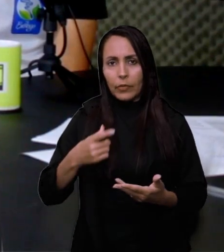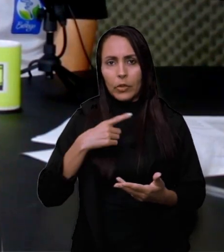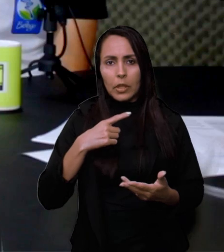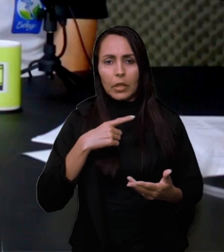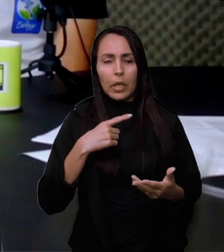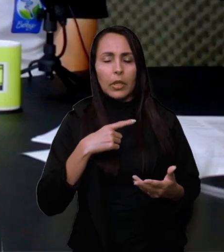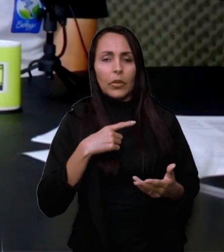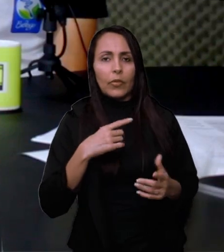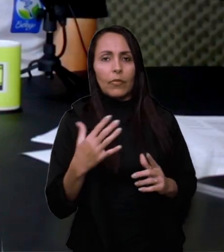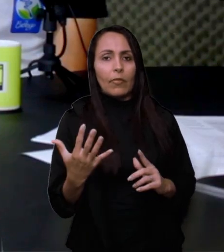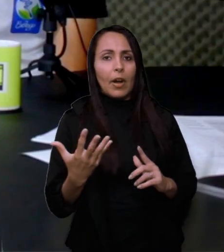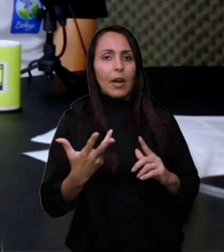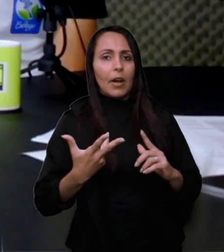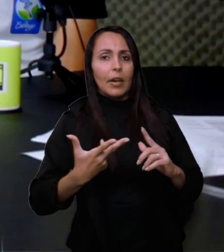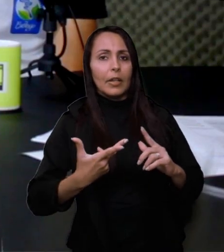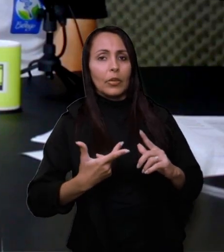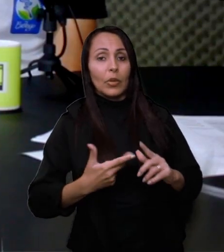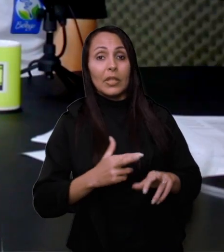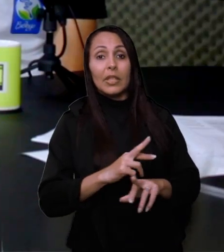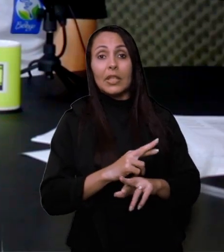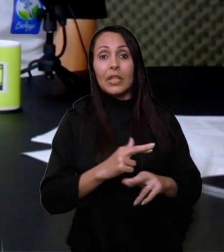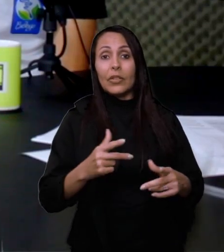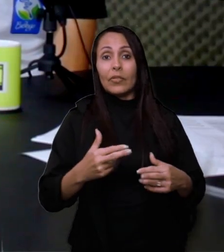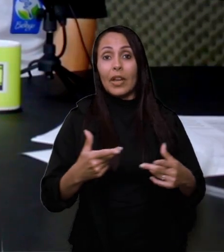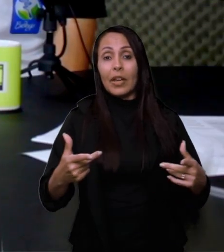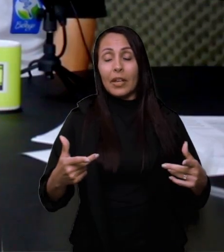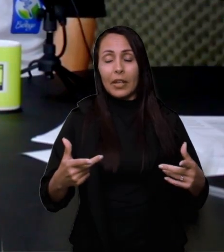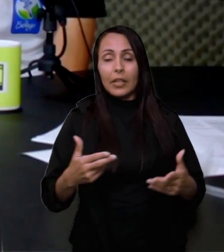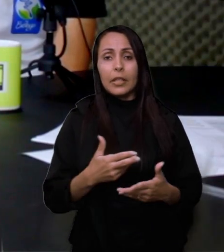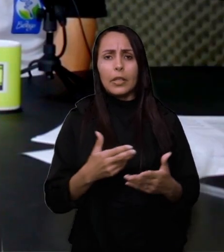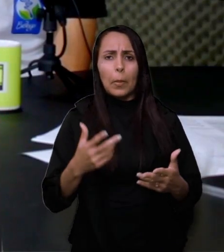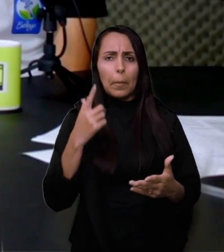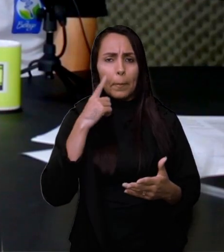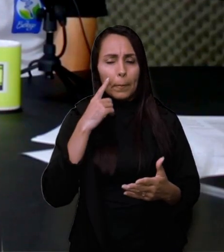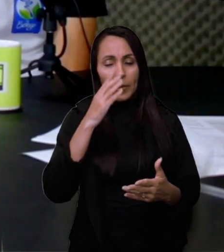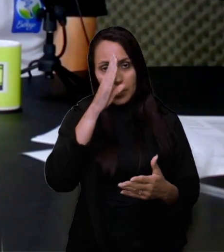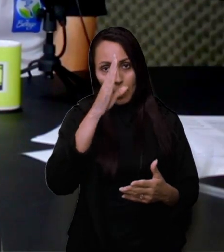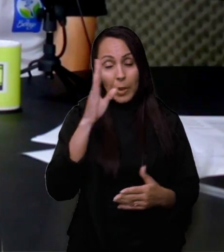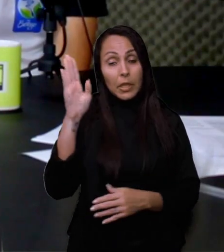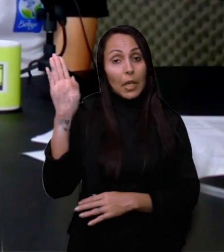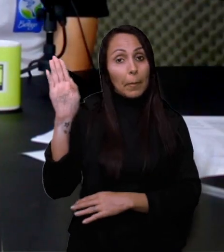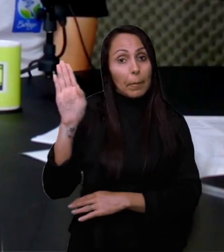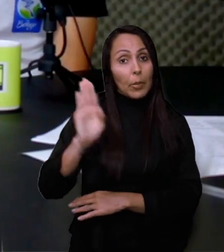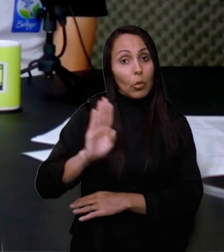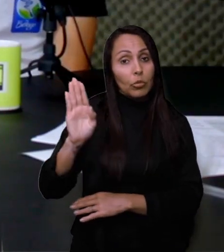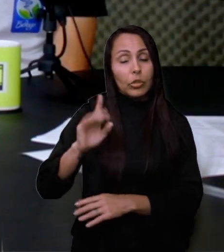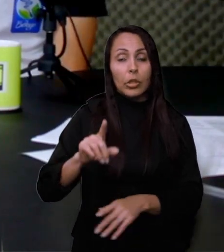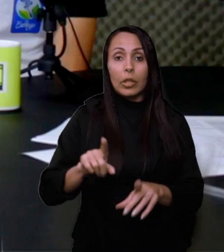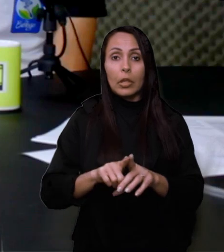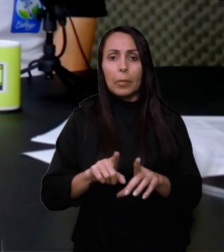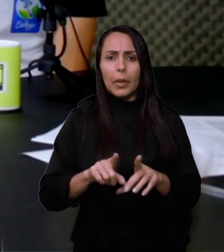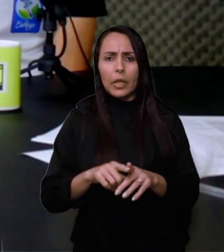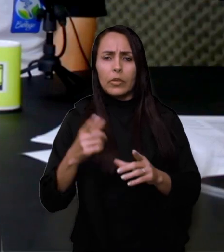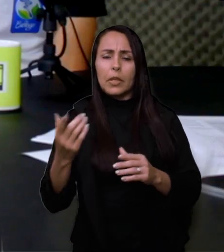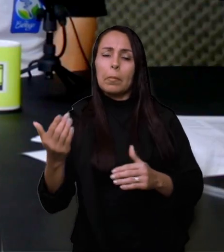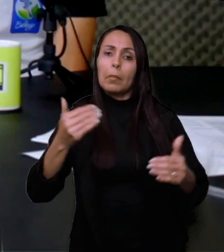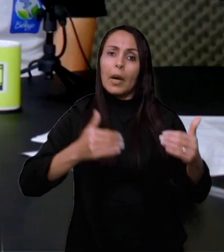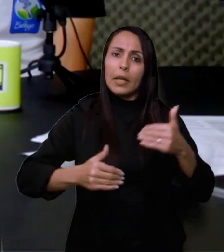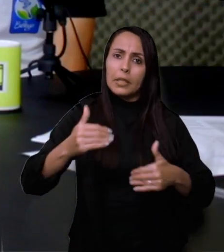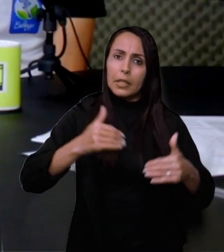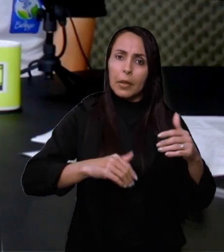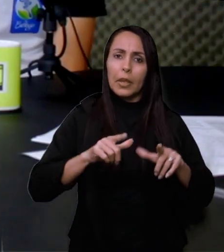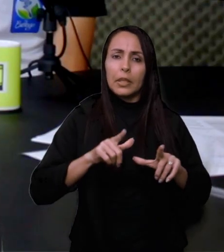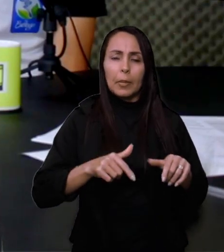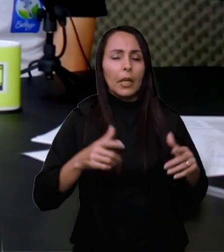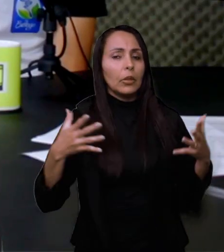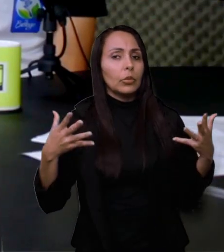leque de coisas diferentes para você, principalmente na biologia. Você tem um leque de coisas que você pode participar, de trabalhar,